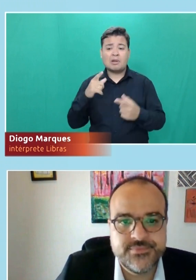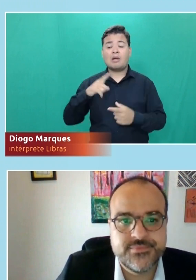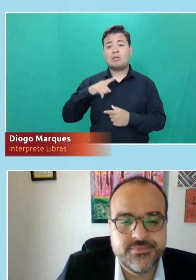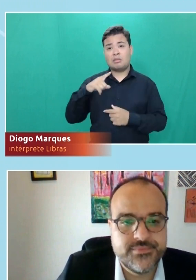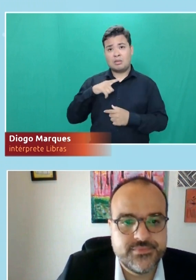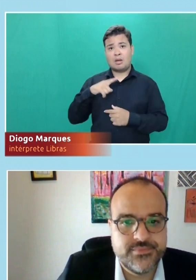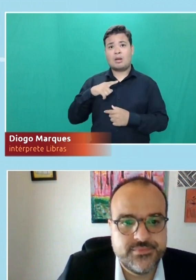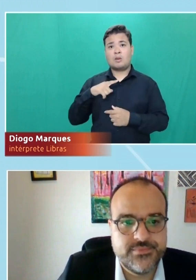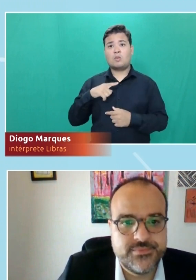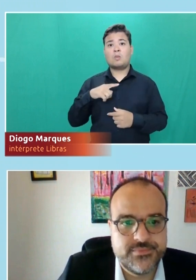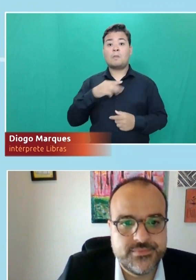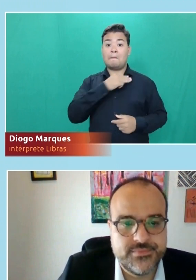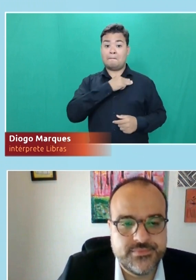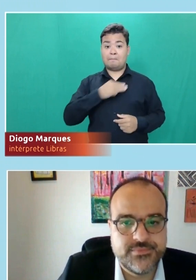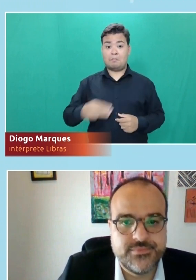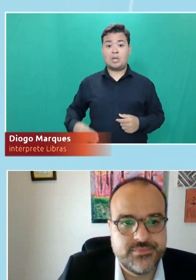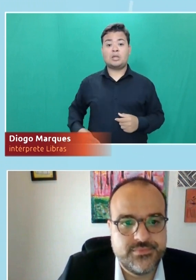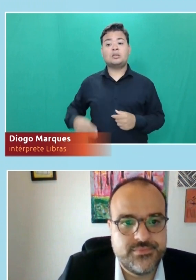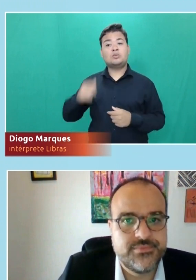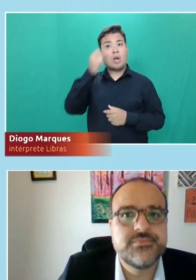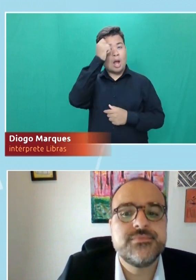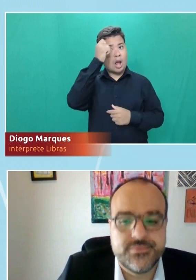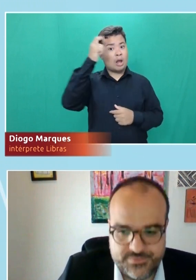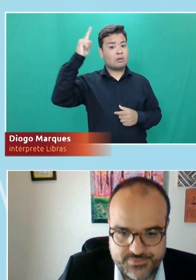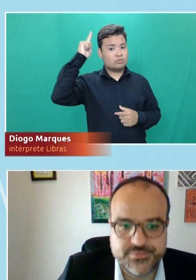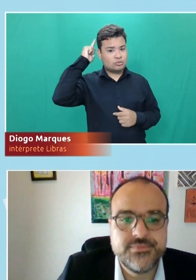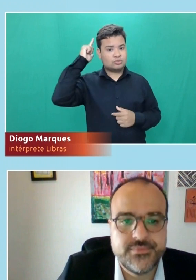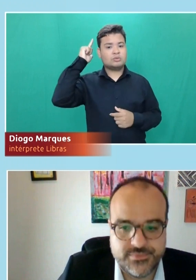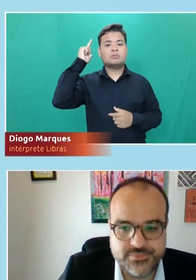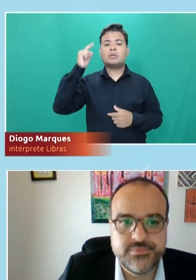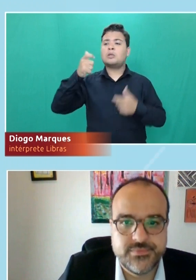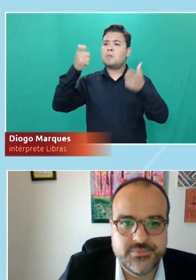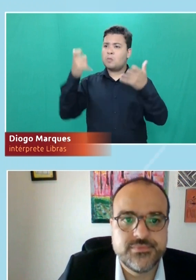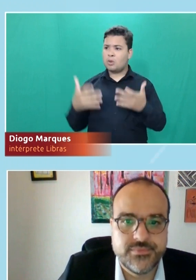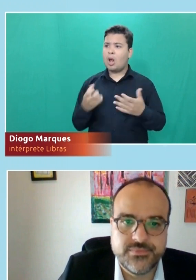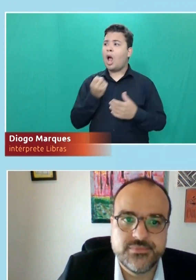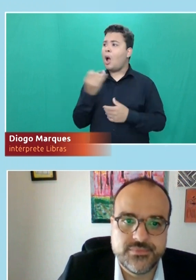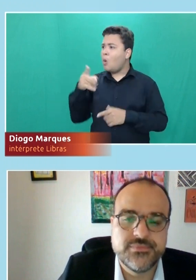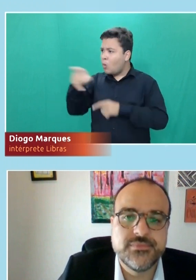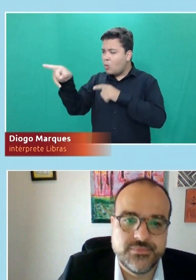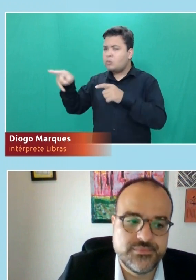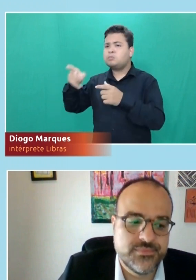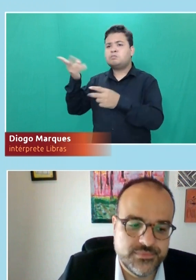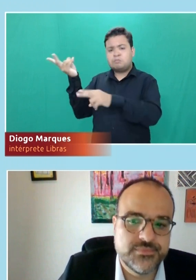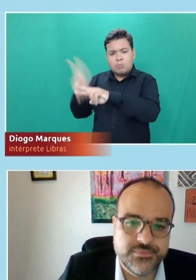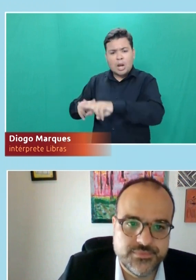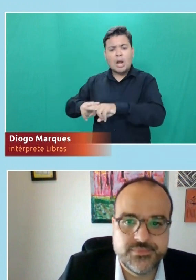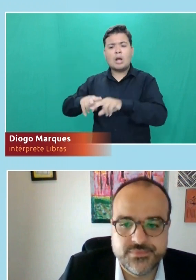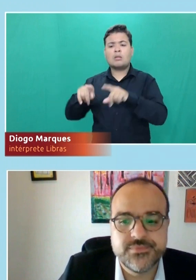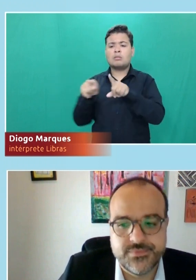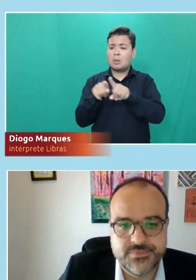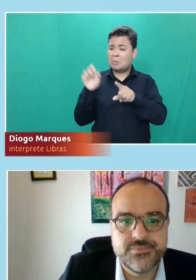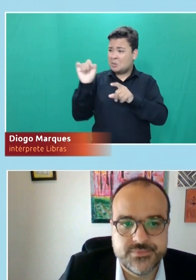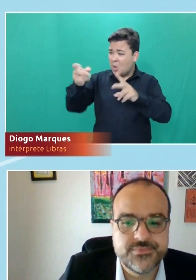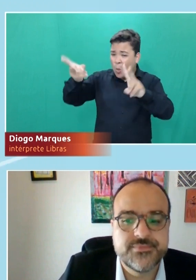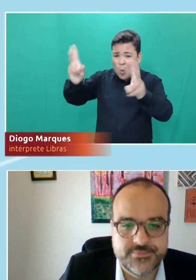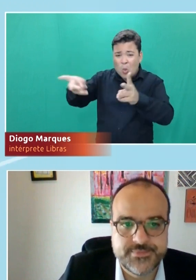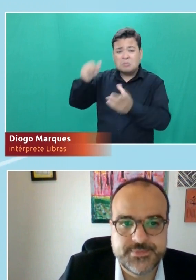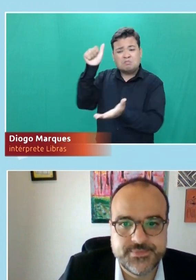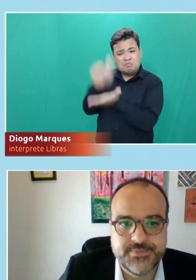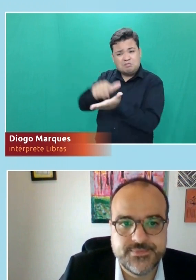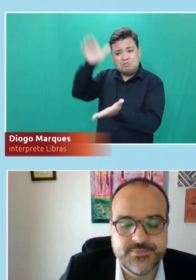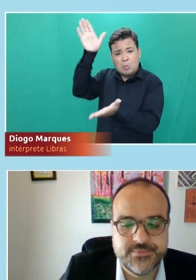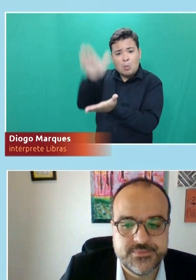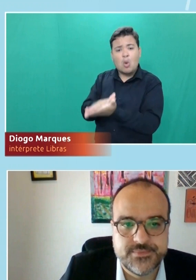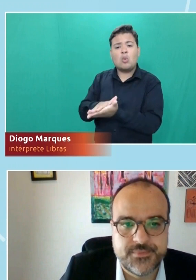Moraes já determinou prisão de algumas pessoas, também multas, né, se os atos continuarem sendo realizados,